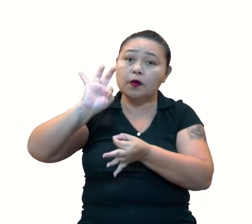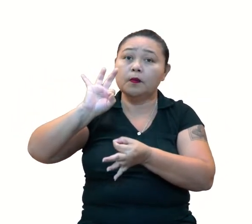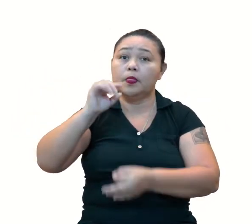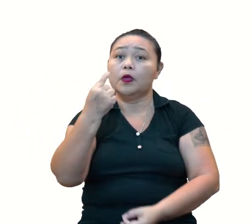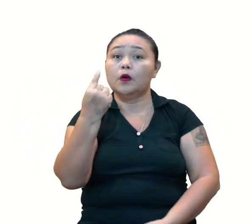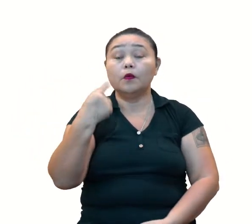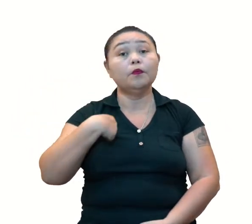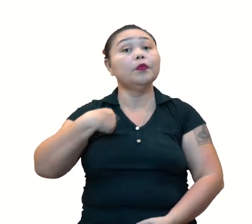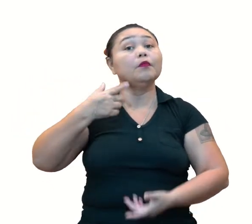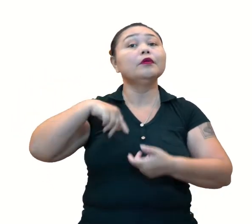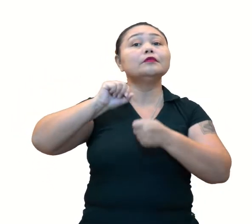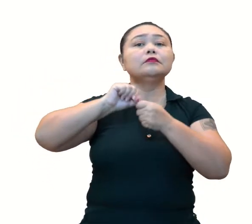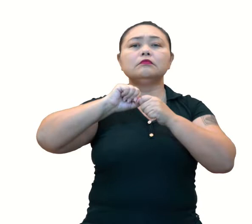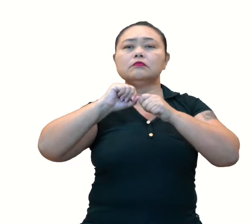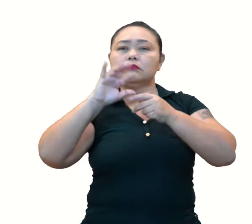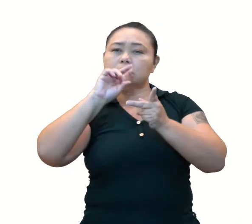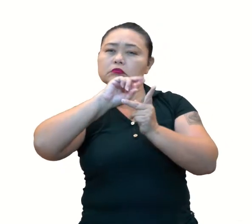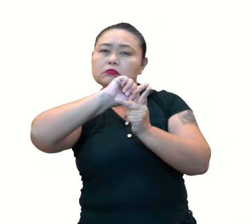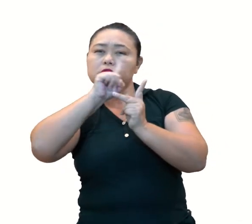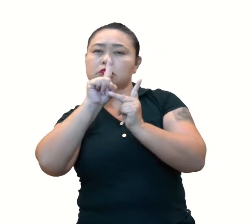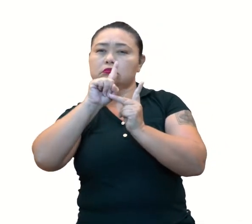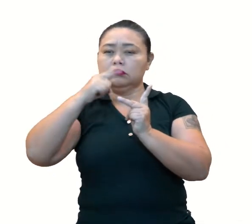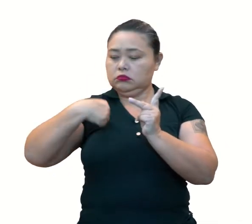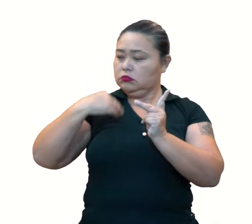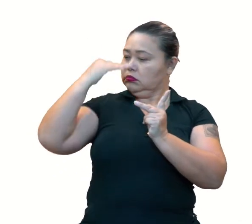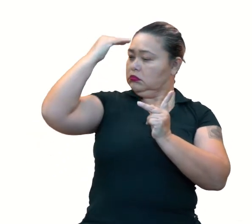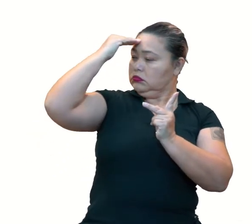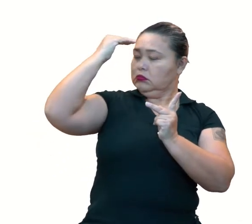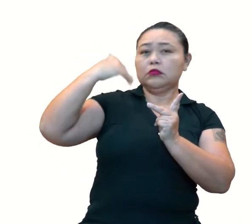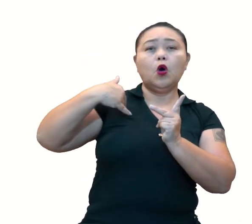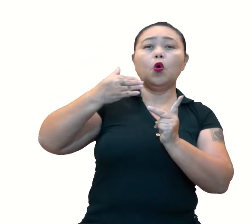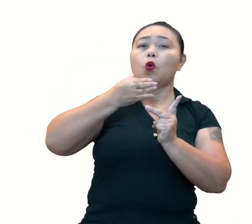menino está segurando o teodolito lá. Vamos ver na figura? Não tem